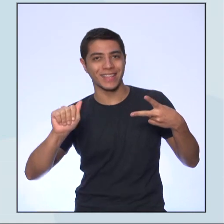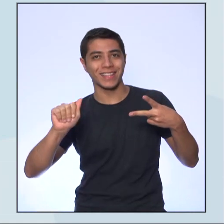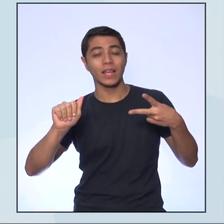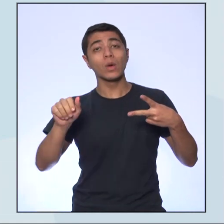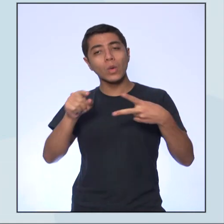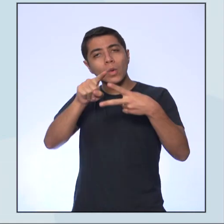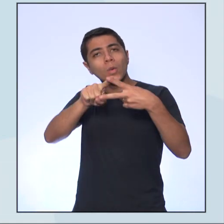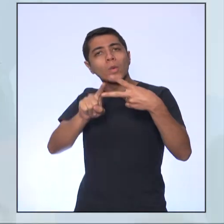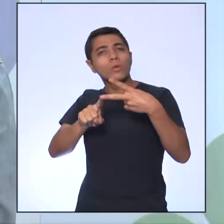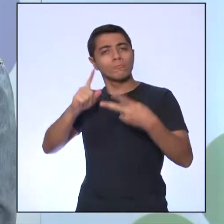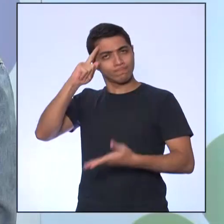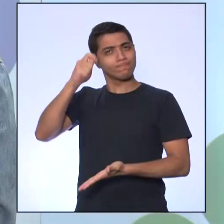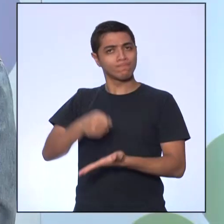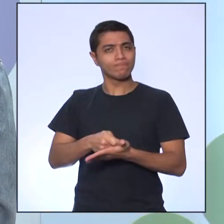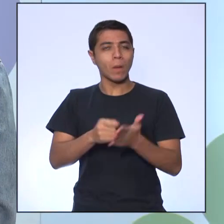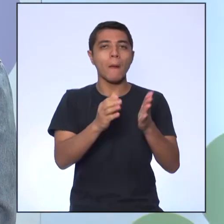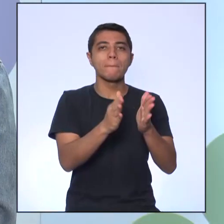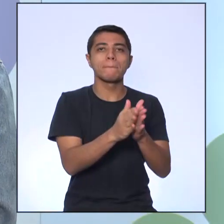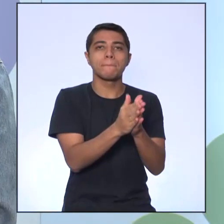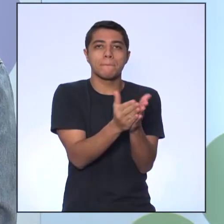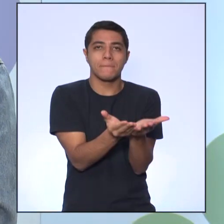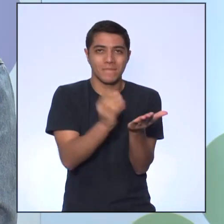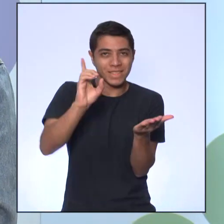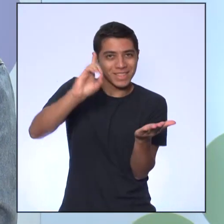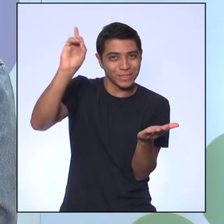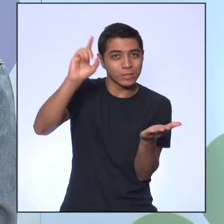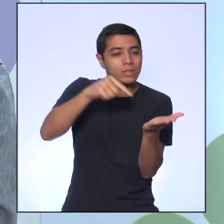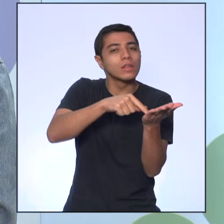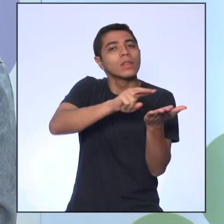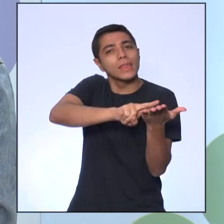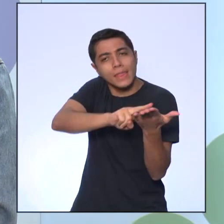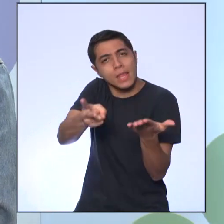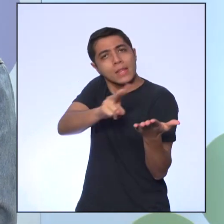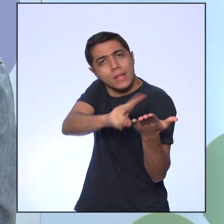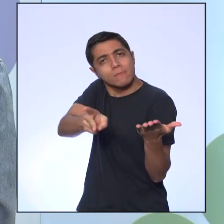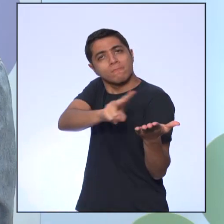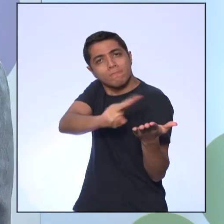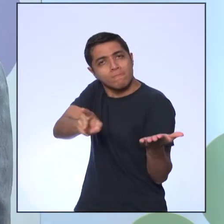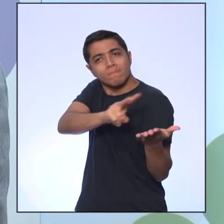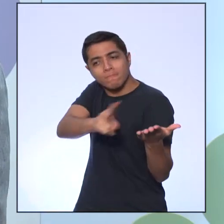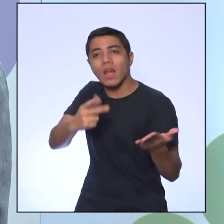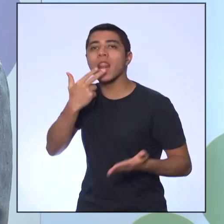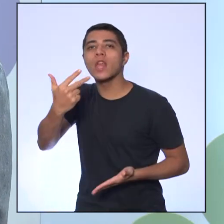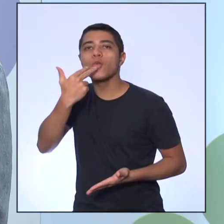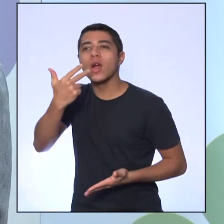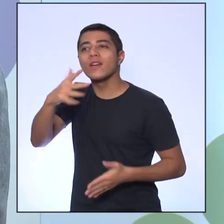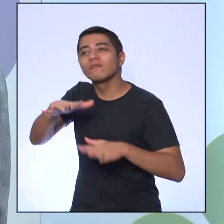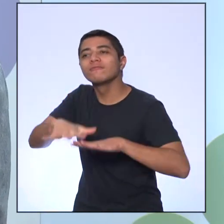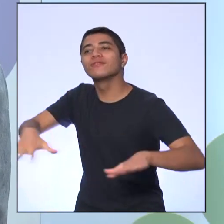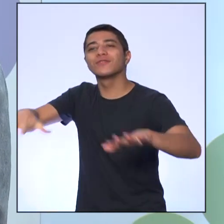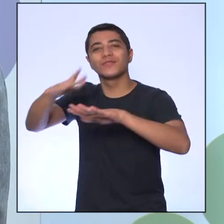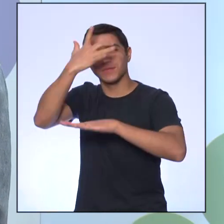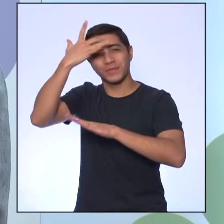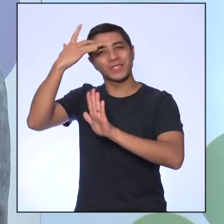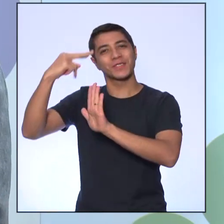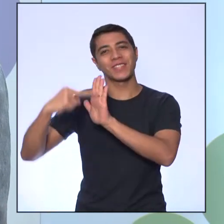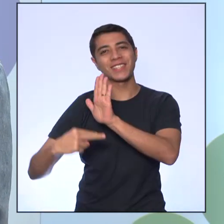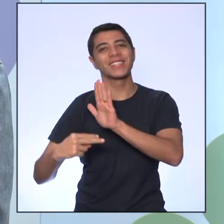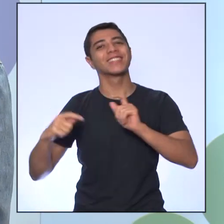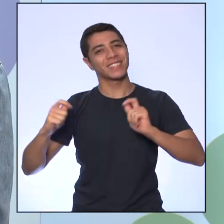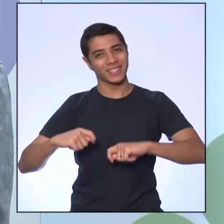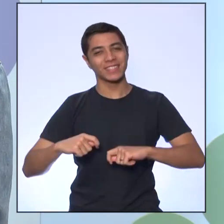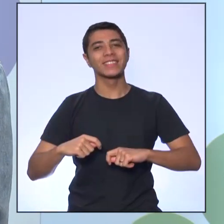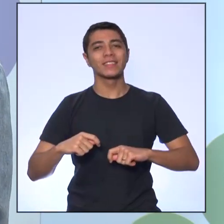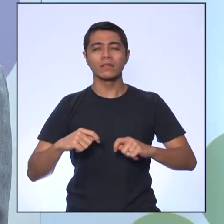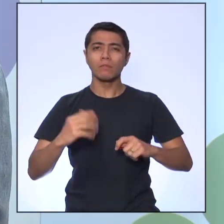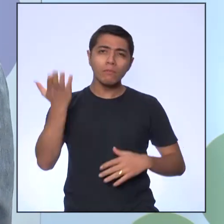tá? As Bíblias, elas eram escritas em latim. Então, não era igual hoje que você acha uma Bíblia, ela está lá em português, você lê, entende